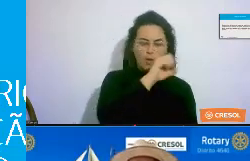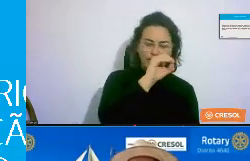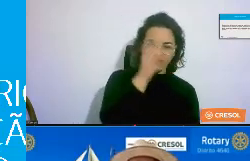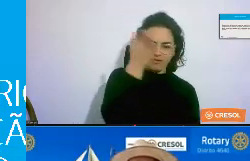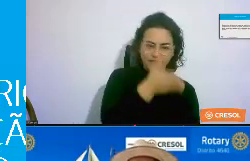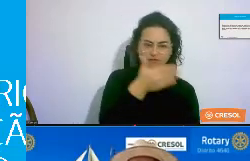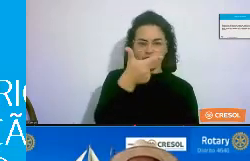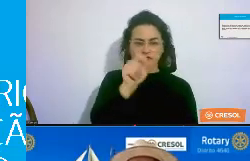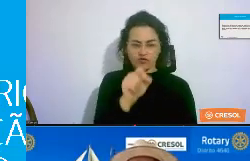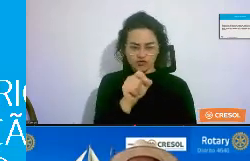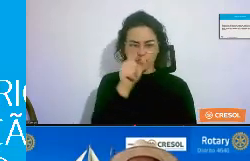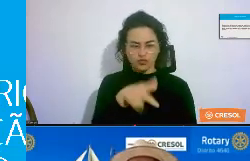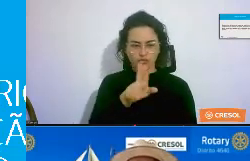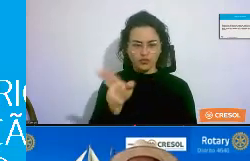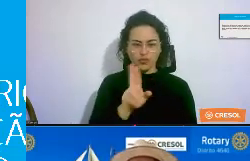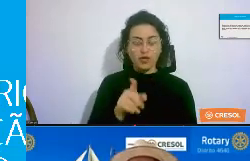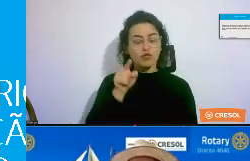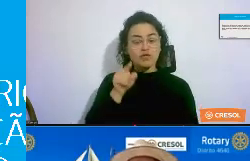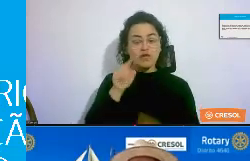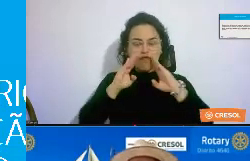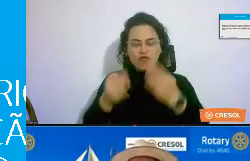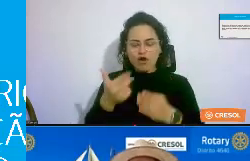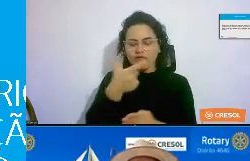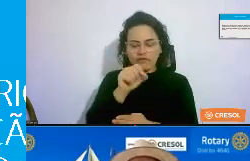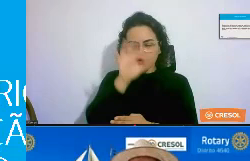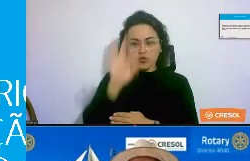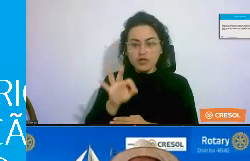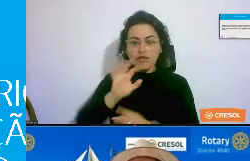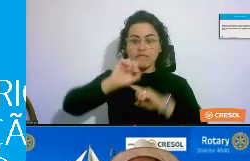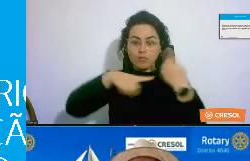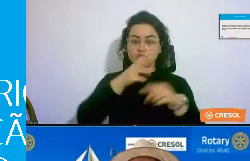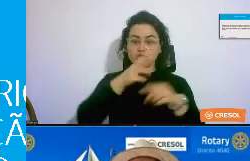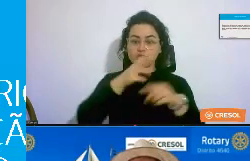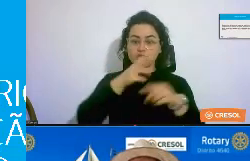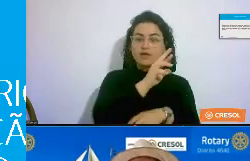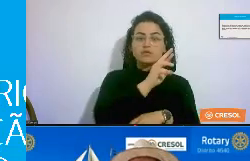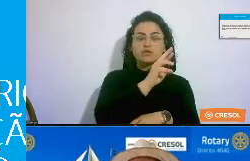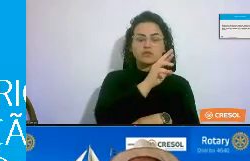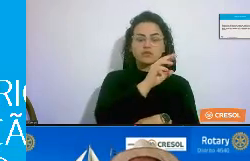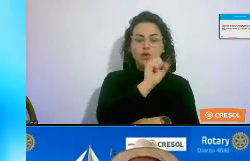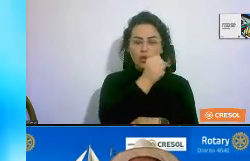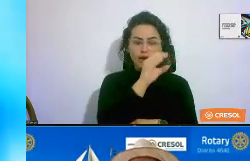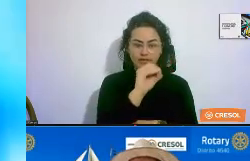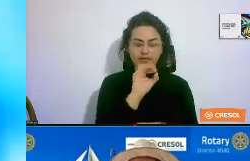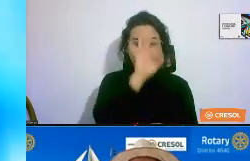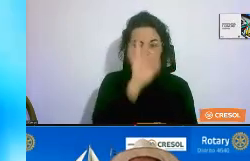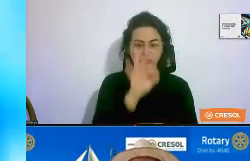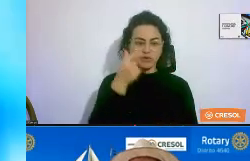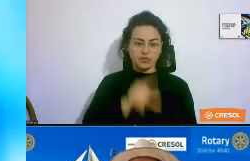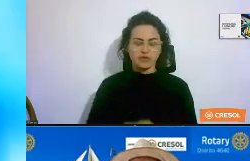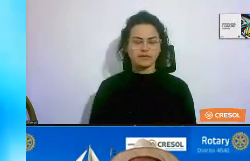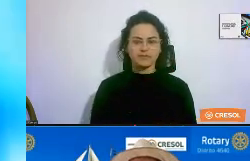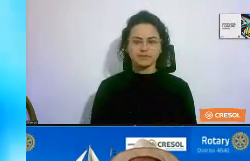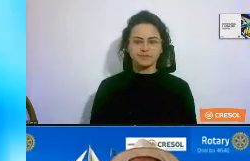Você foca os 20% nas pessoas e 80% é o resultado que você espera. Continuando, por favor.